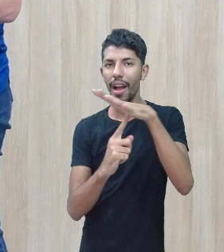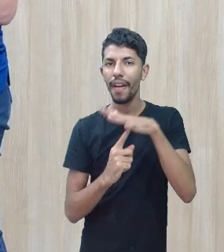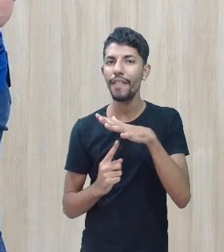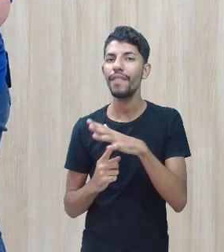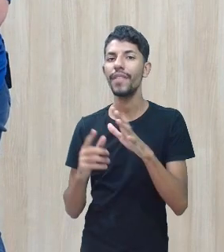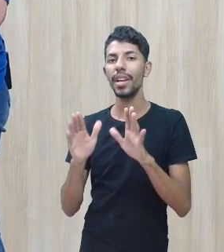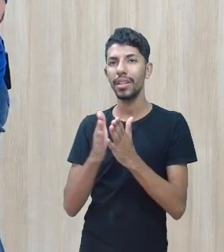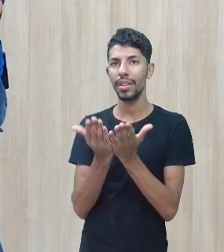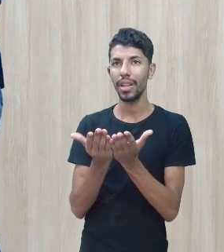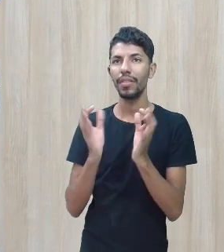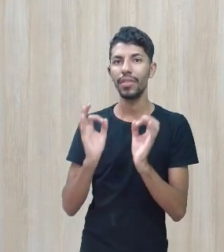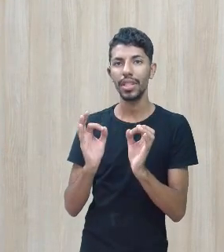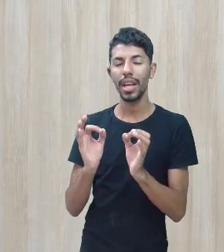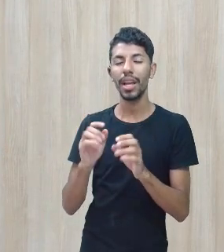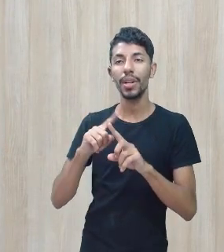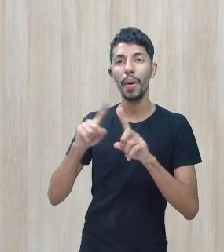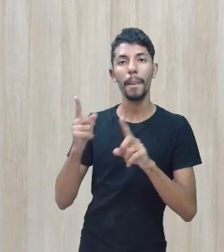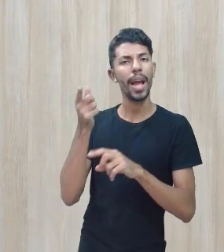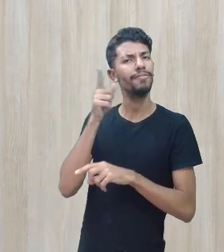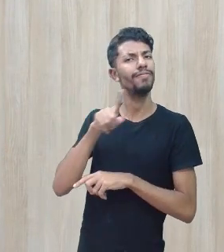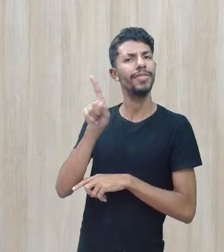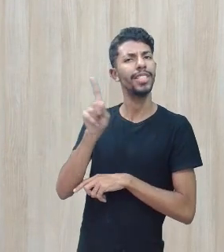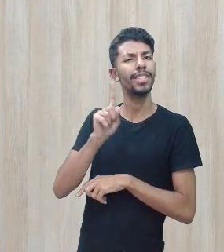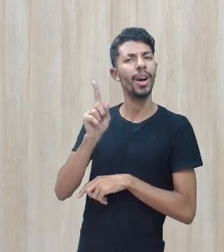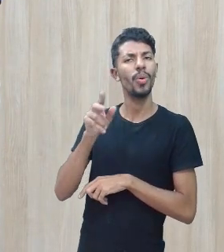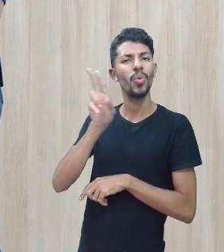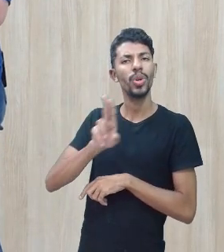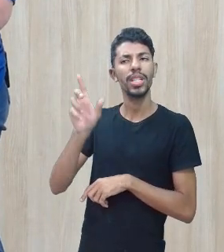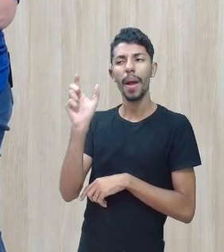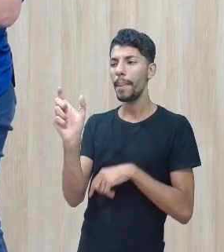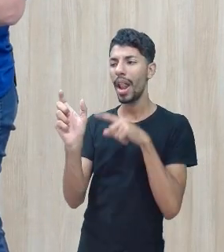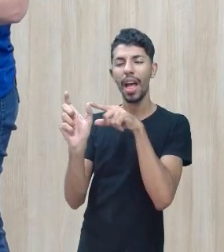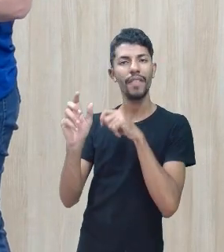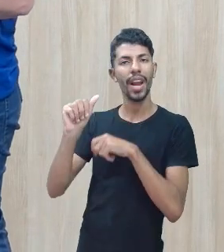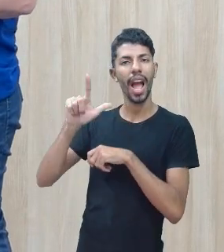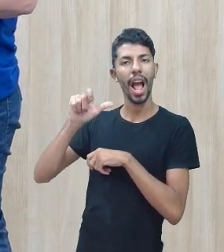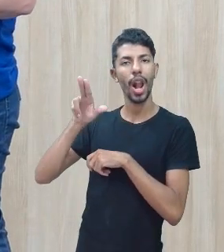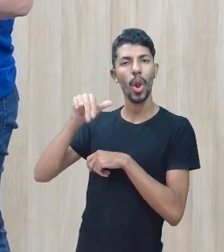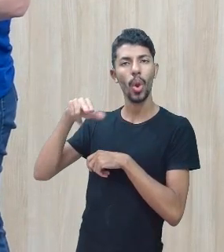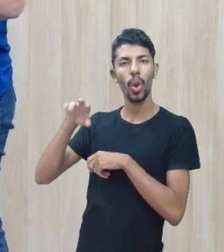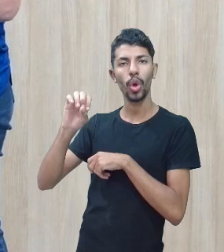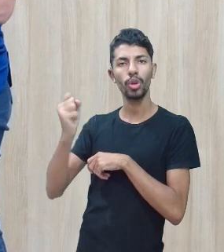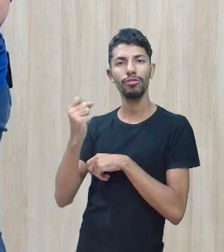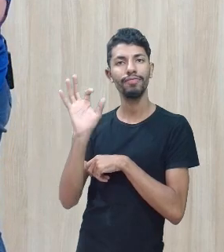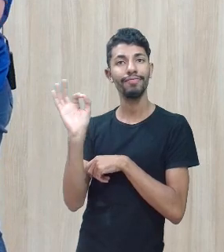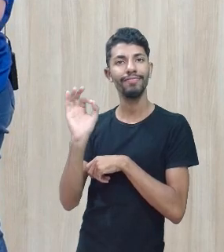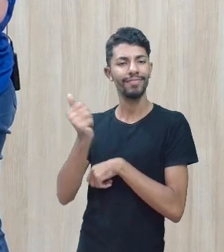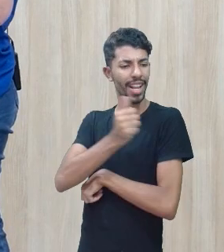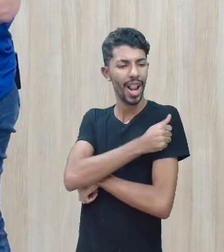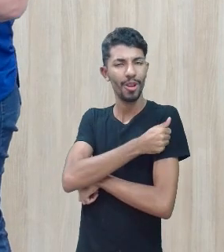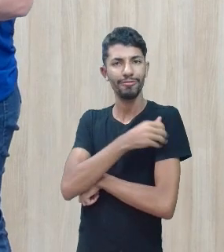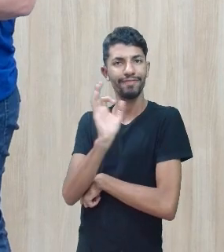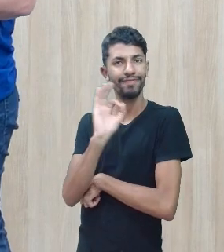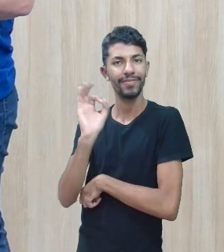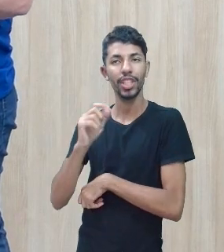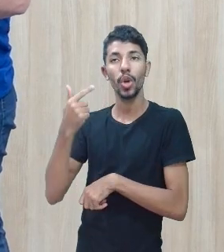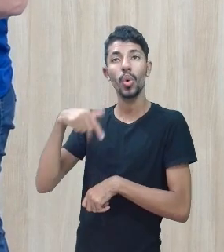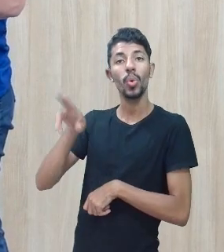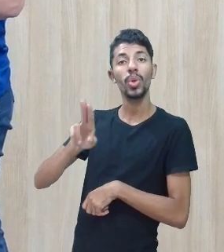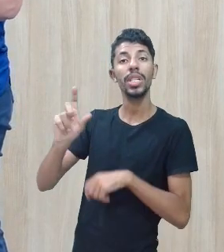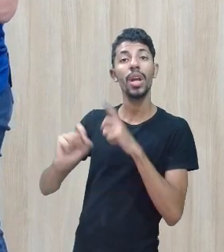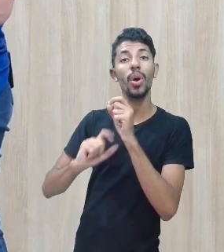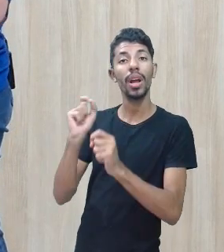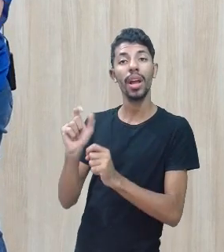de Convenções, mas não usei a palavra alunos, eu usei o pronome eles. Vocês percebem o papel